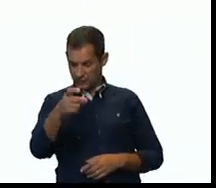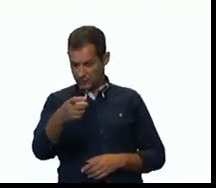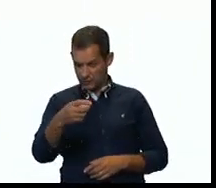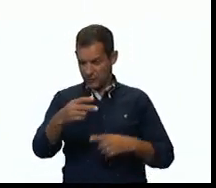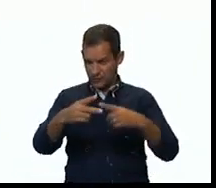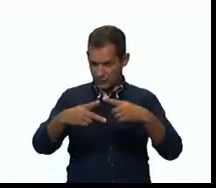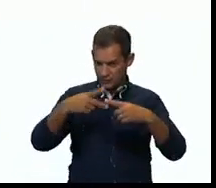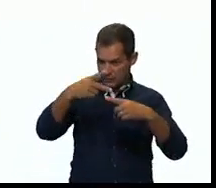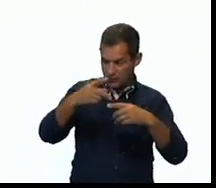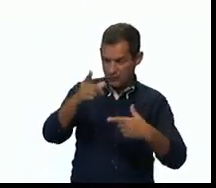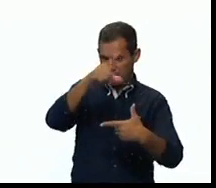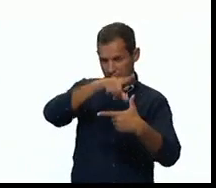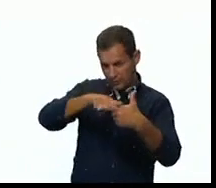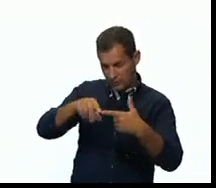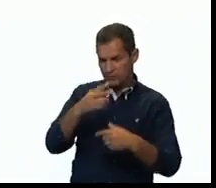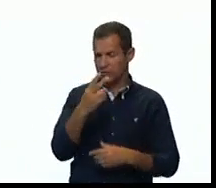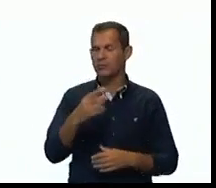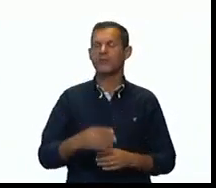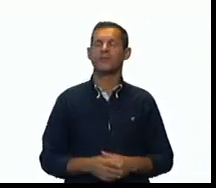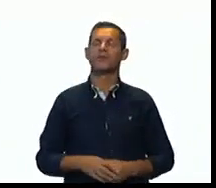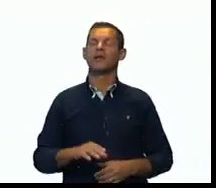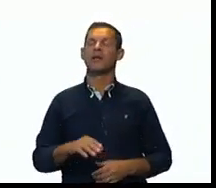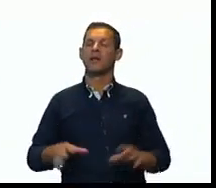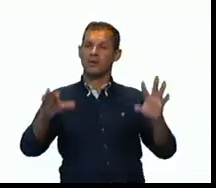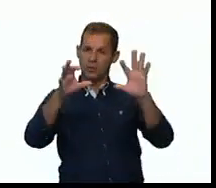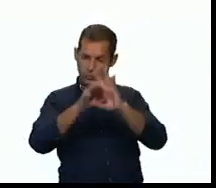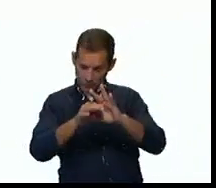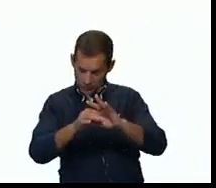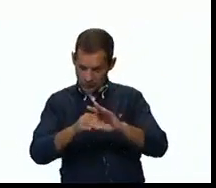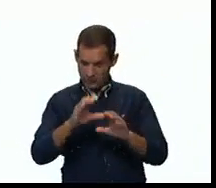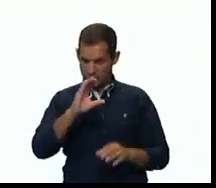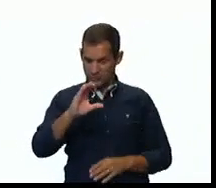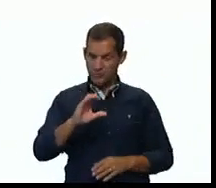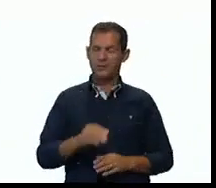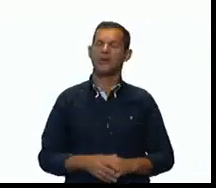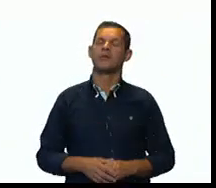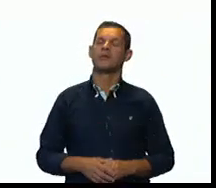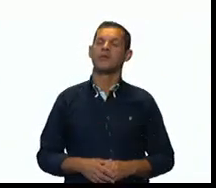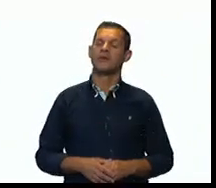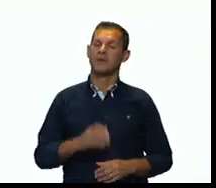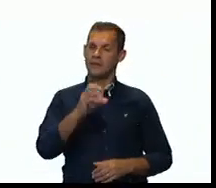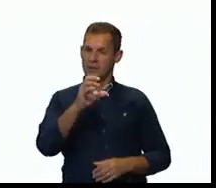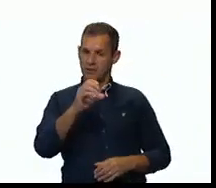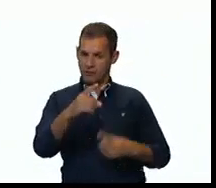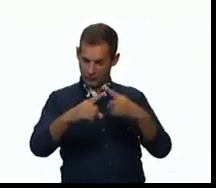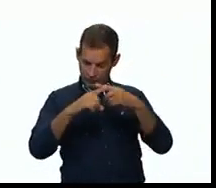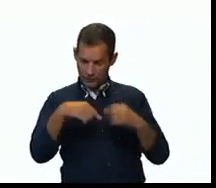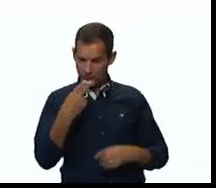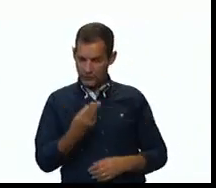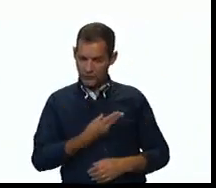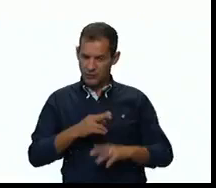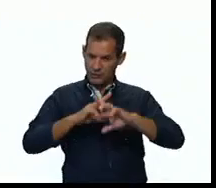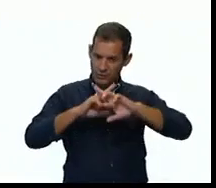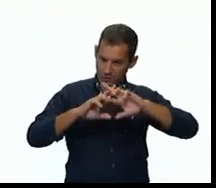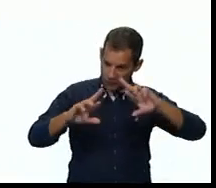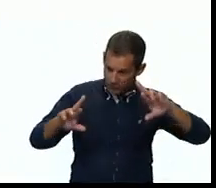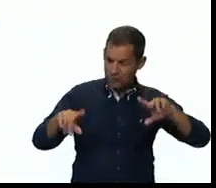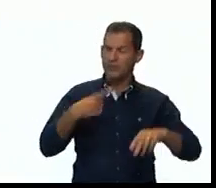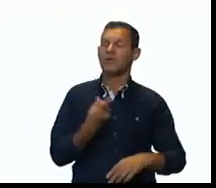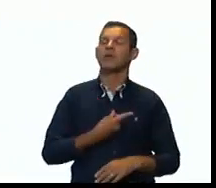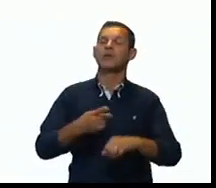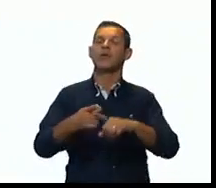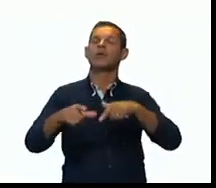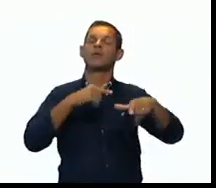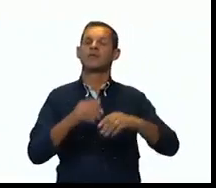ao quadrado dividido por 2. Integral de constante é constante vezes a nossa variável. Qual variável que nós